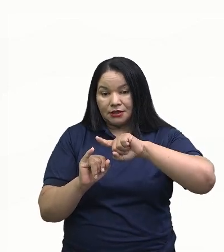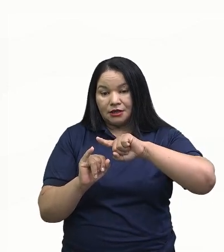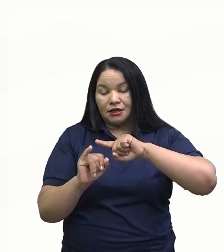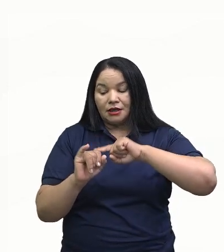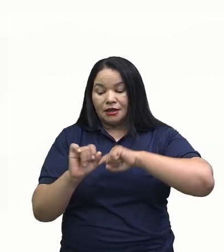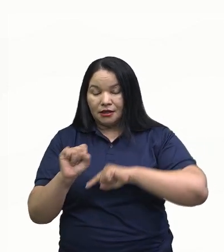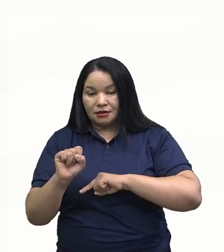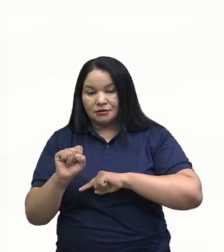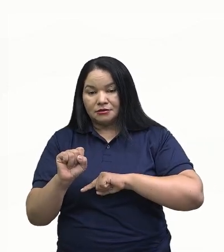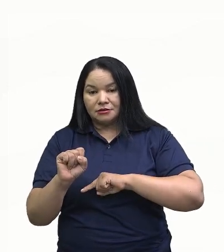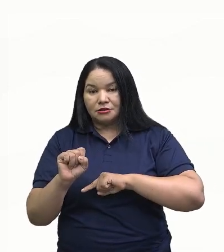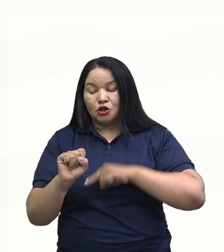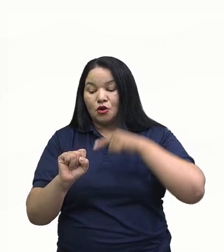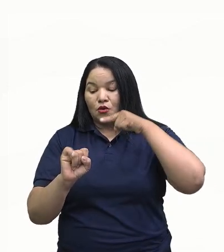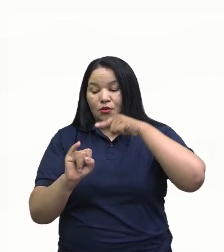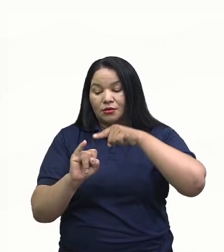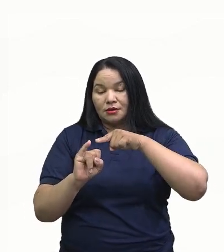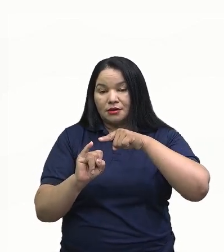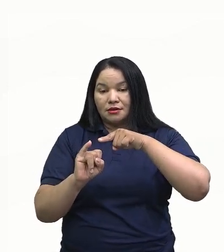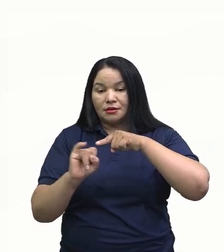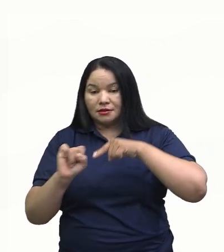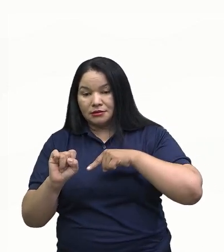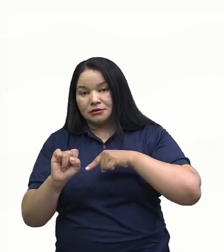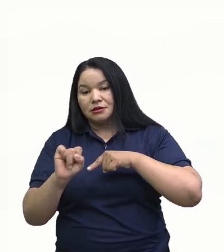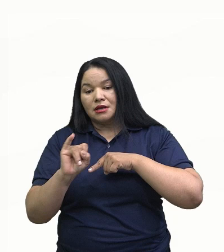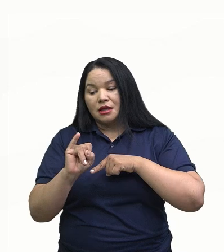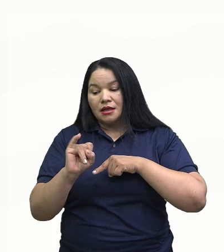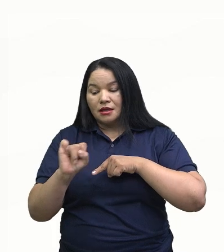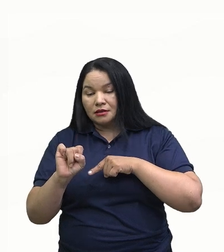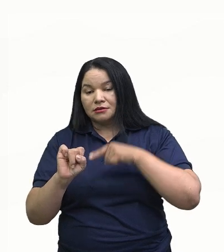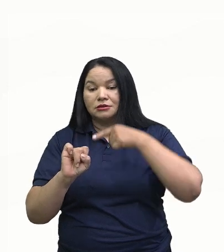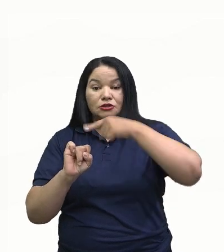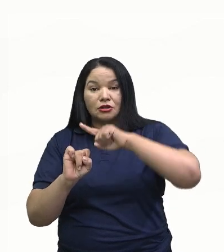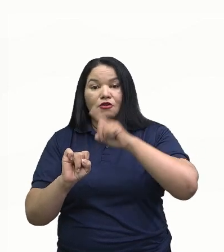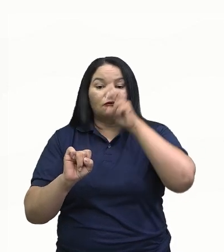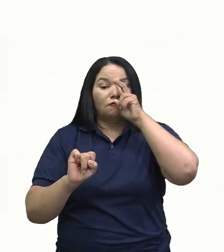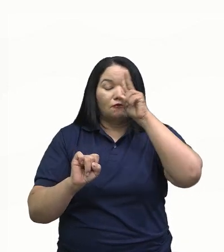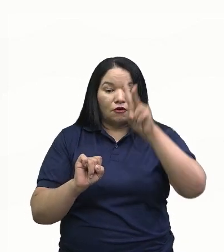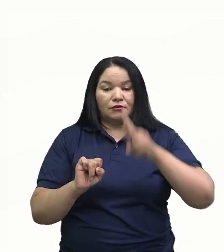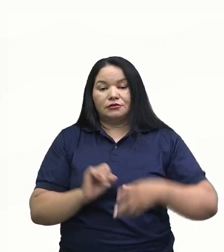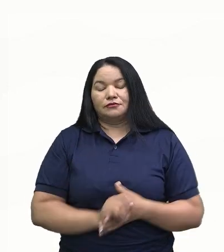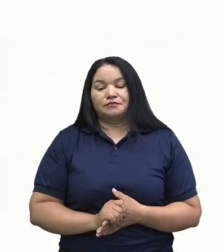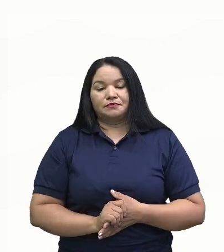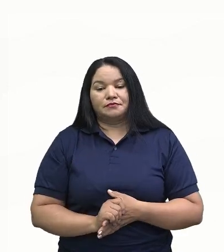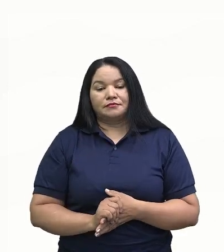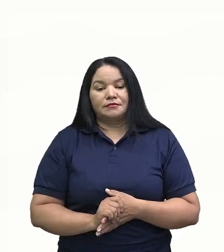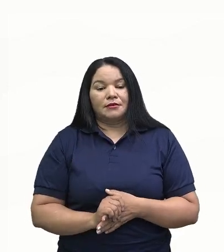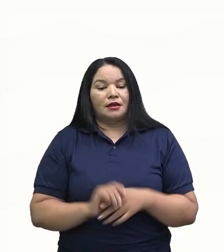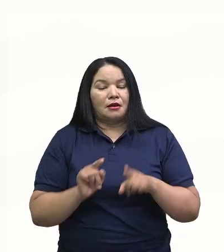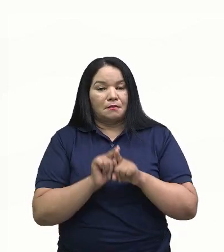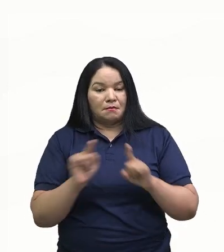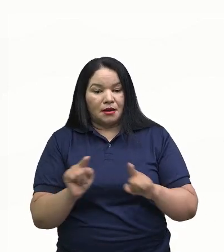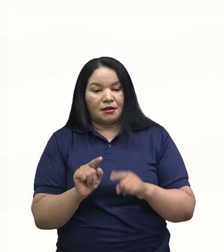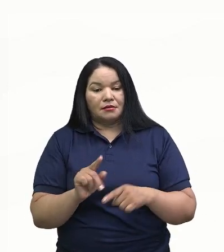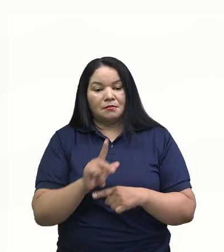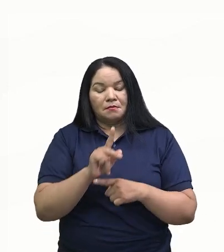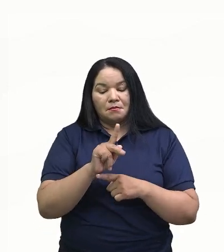a pronúncia fica mais forte, né? Eu digo país, ok? Agora, se eu digo